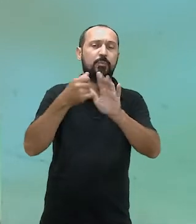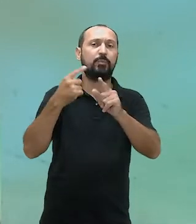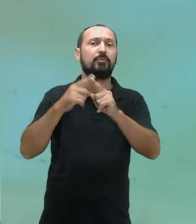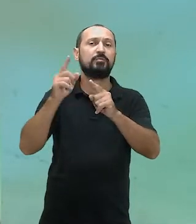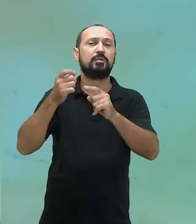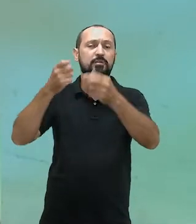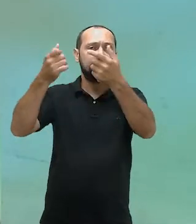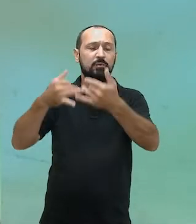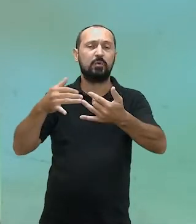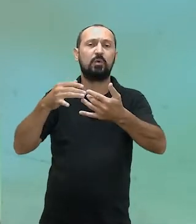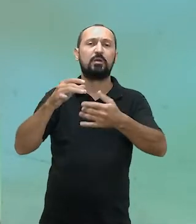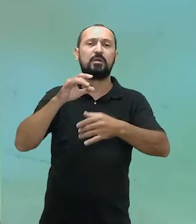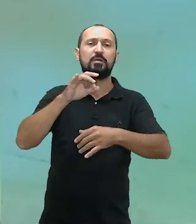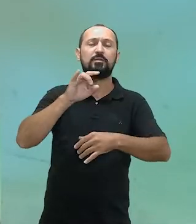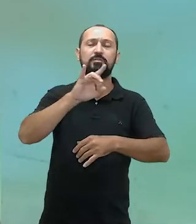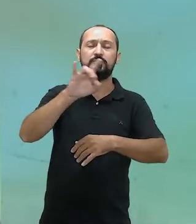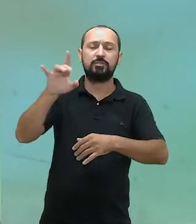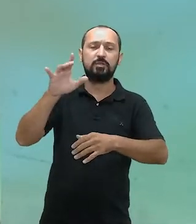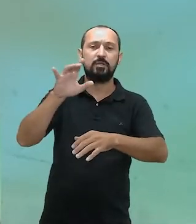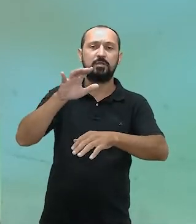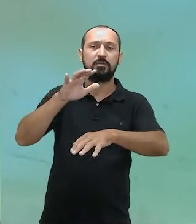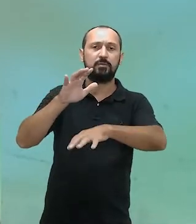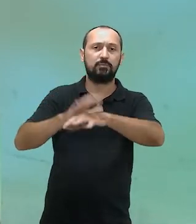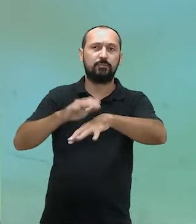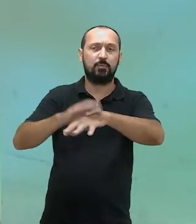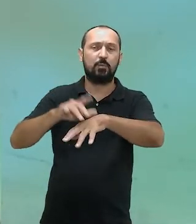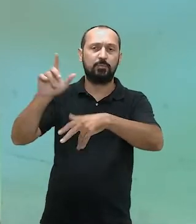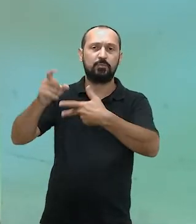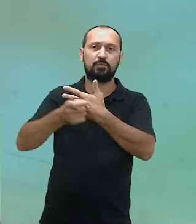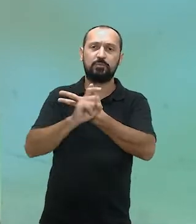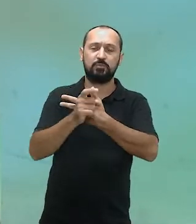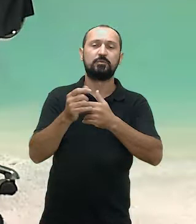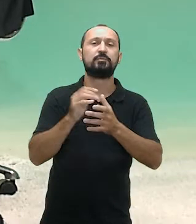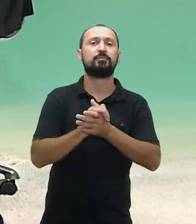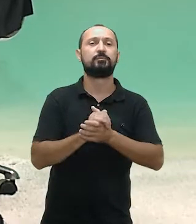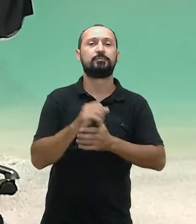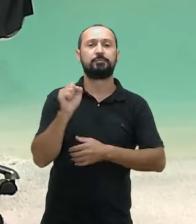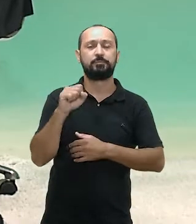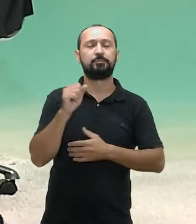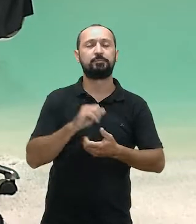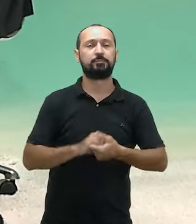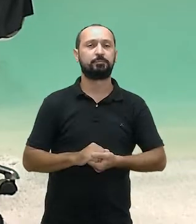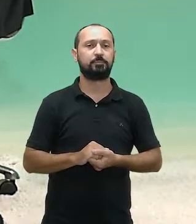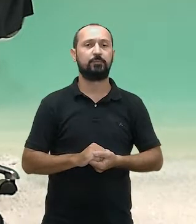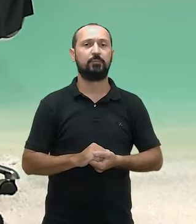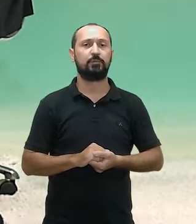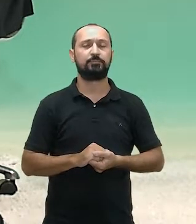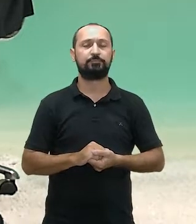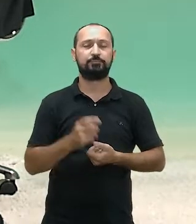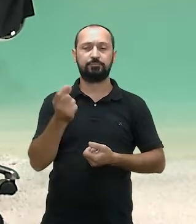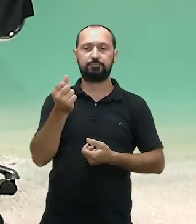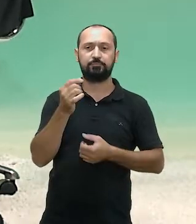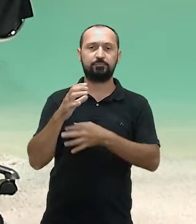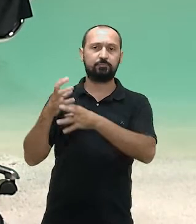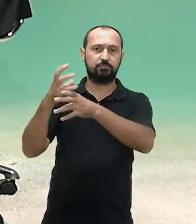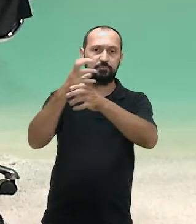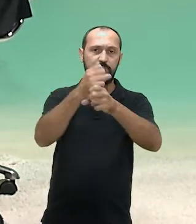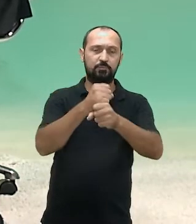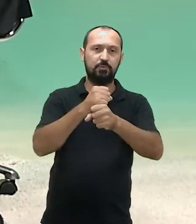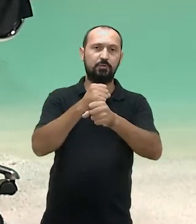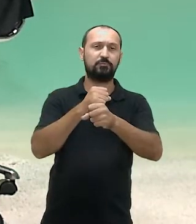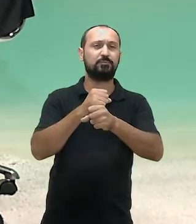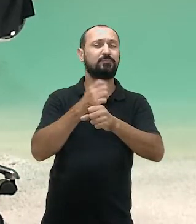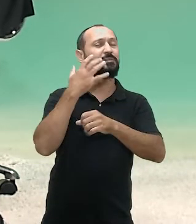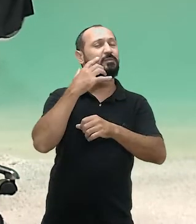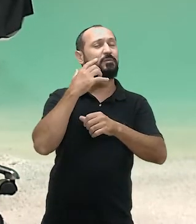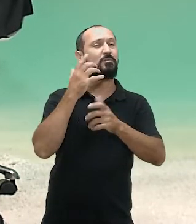entrevista, são de iniciativa do Executivo. Exato. O orçamento, na